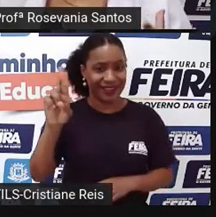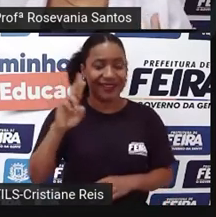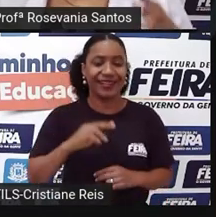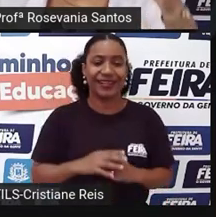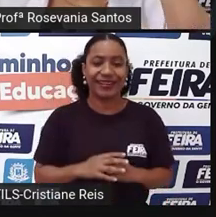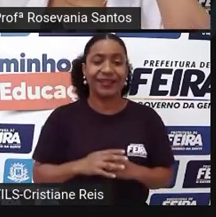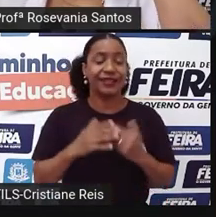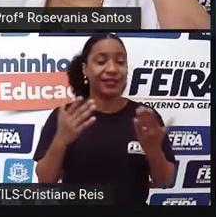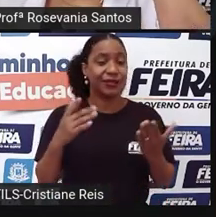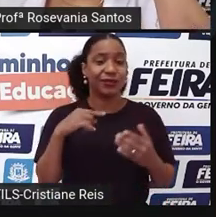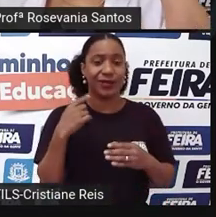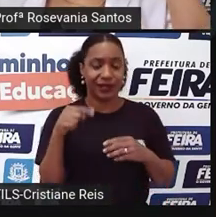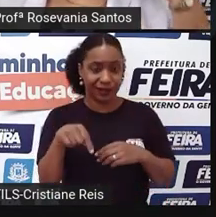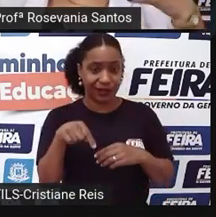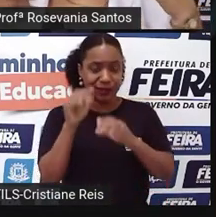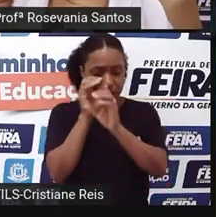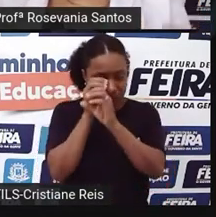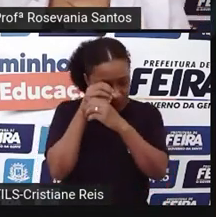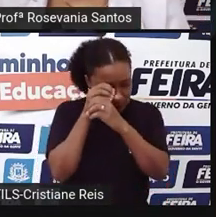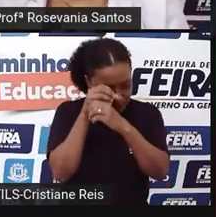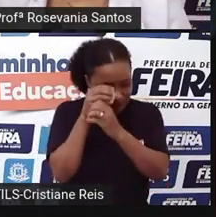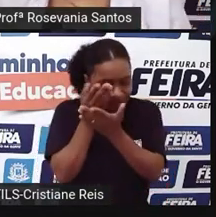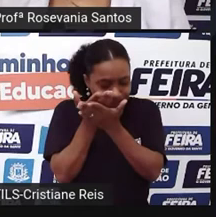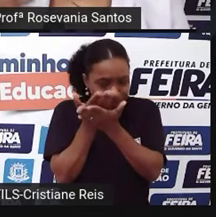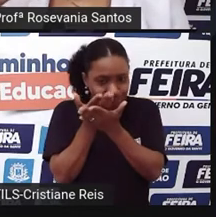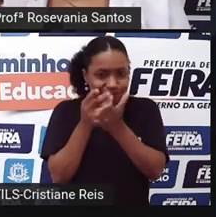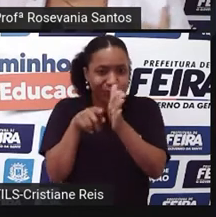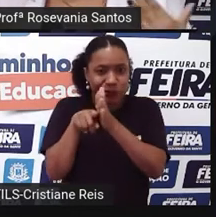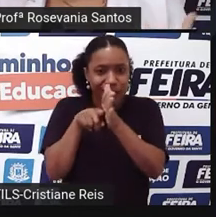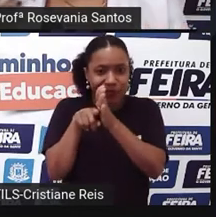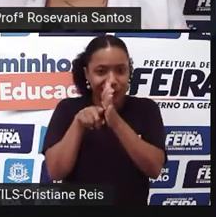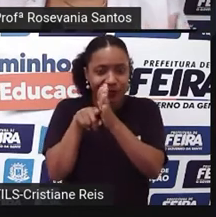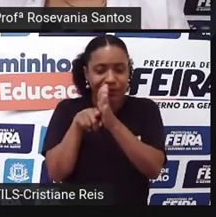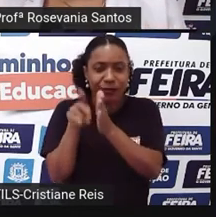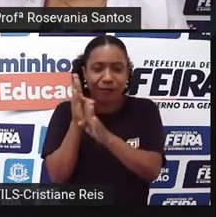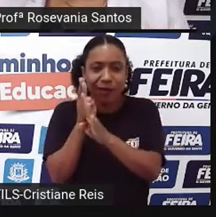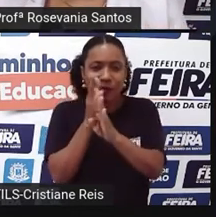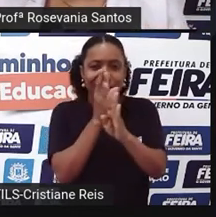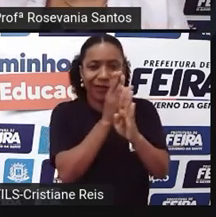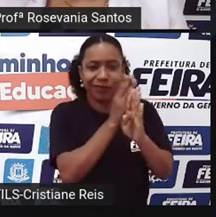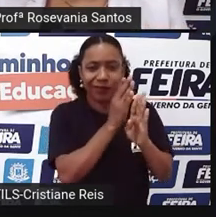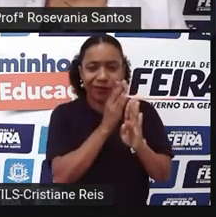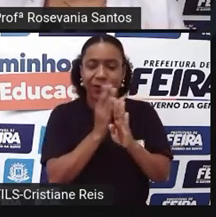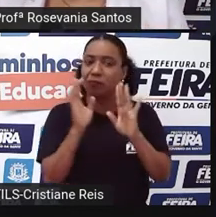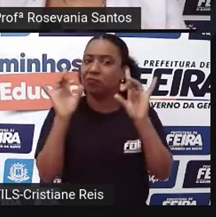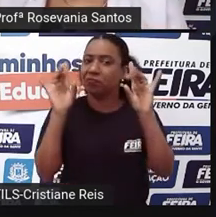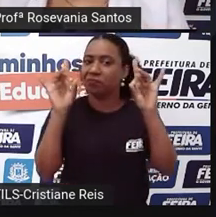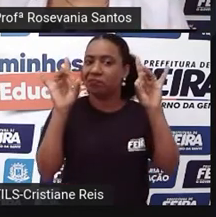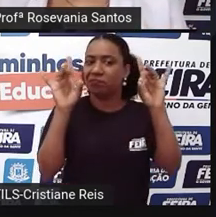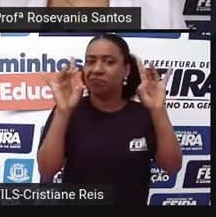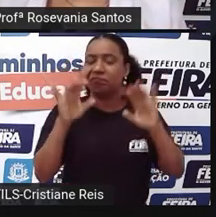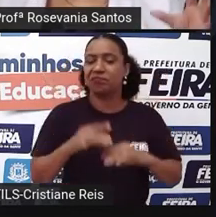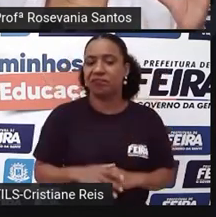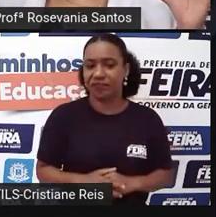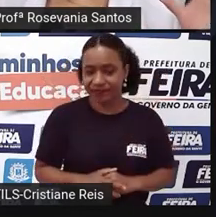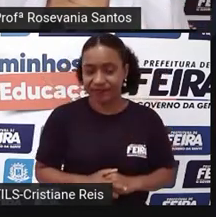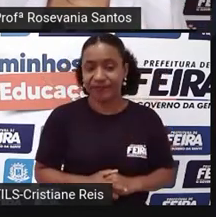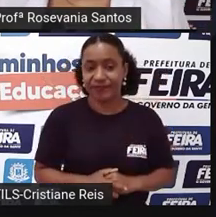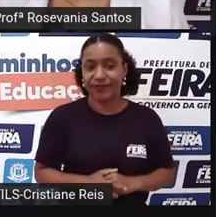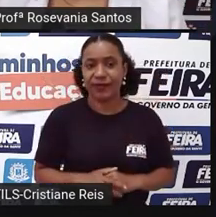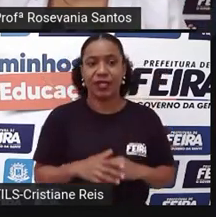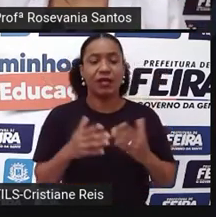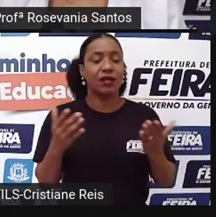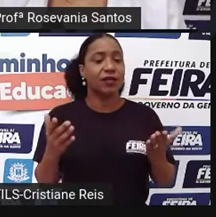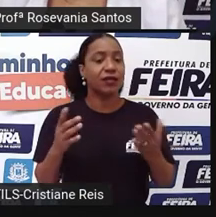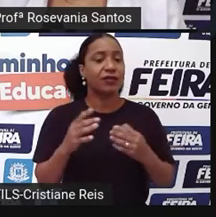muito pesquisador aqui, né, de alto nível. Às vezes é que não tem mercado, né, de trabalho para eles, mas